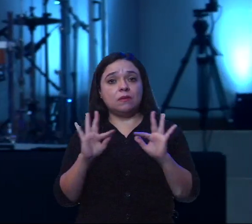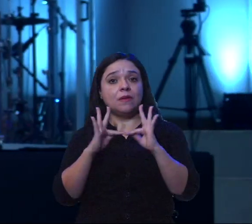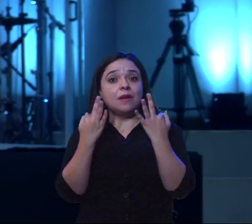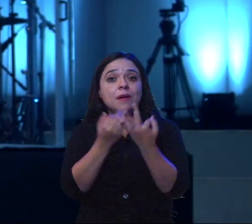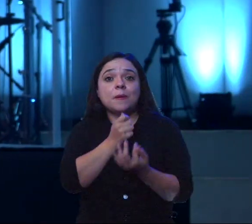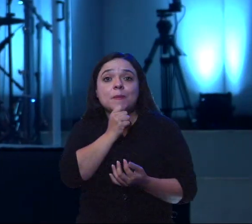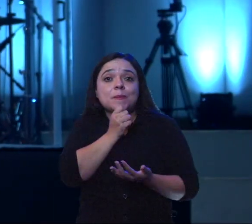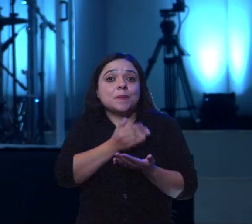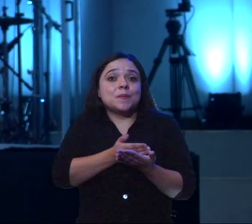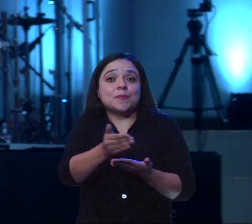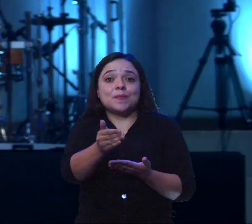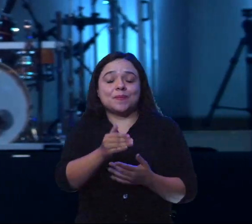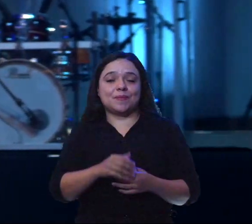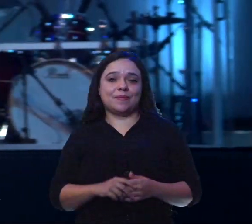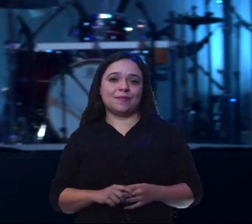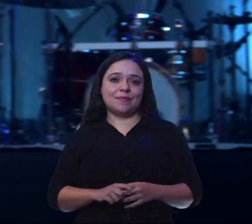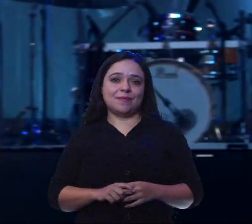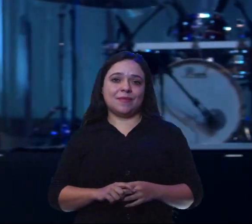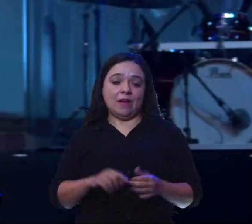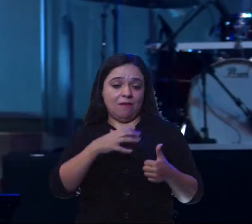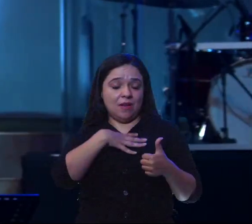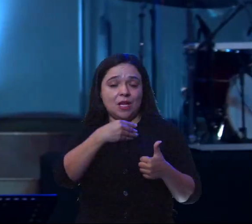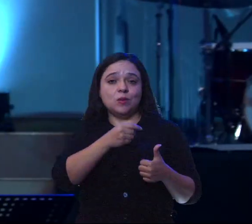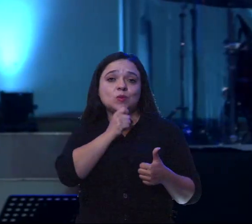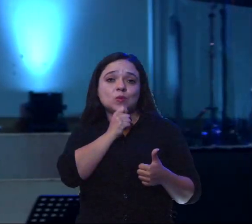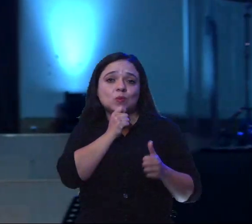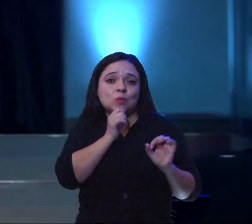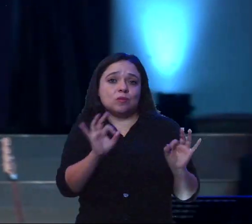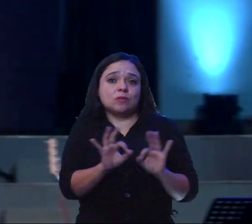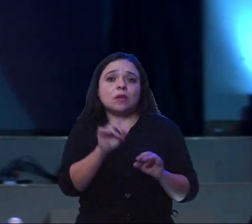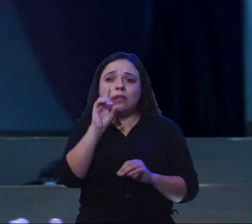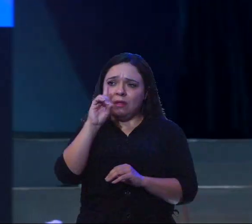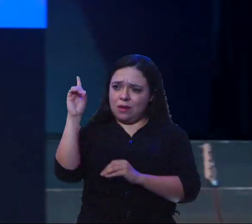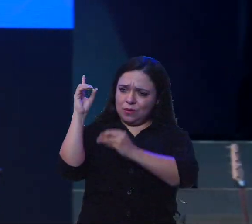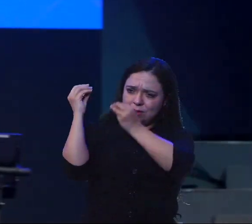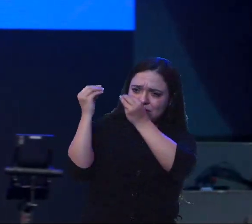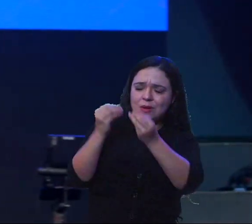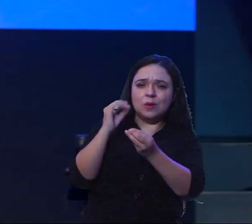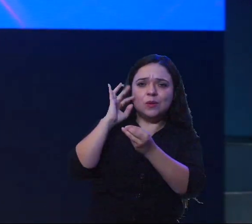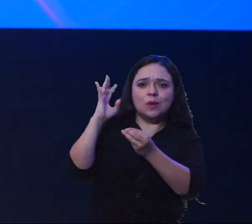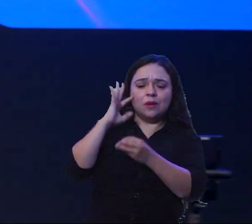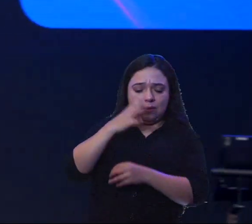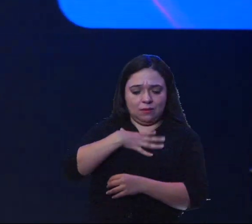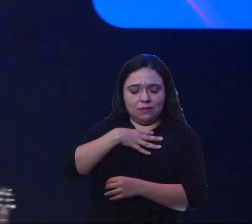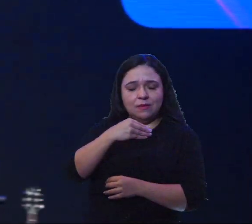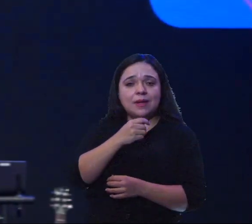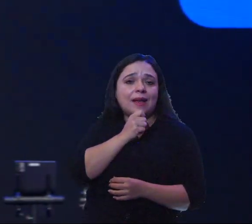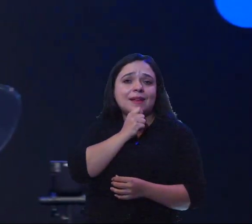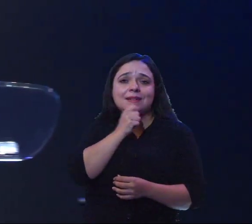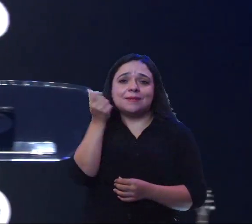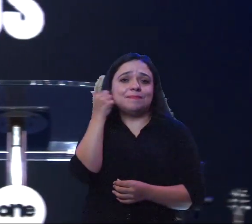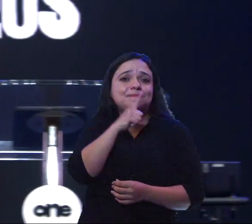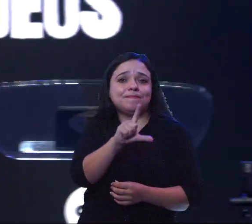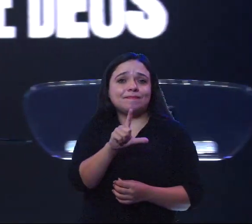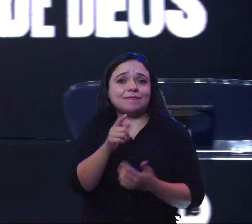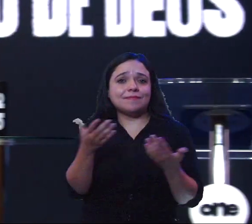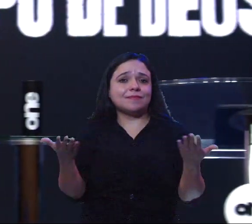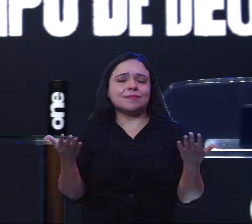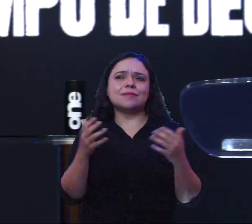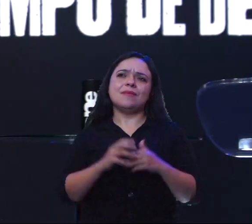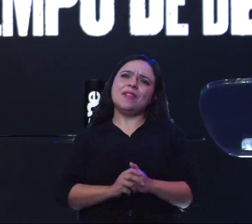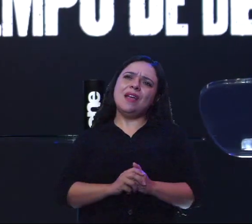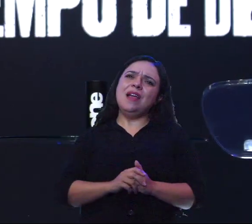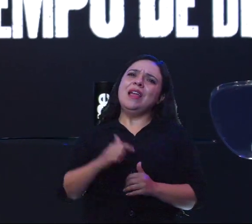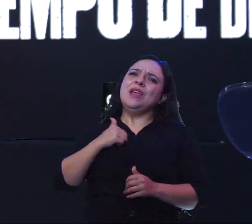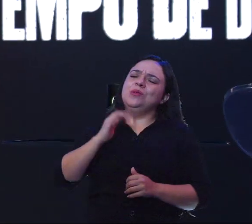ainda. Os filhos, que era aquele sonho que Deus colocou no passado, também não chegaram ainda. Talvez agora você também diz, pastor, mas eu já